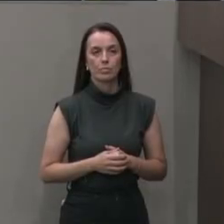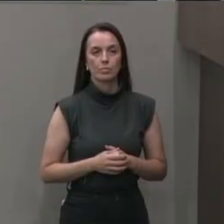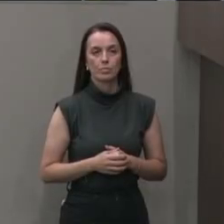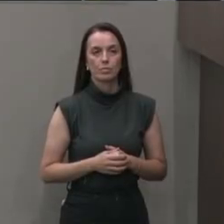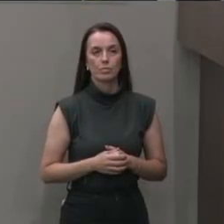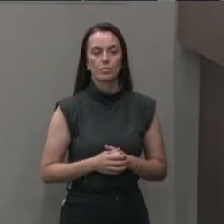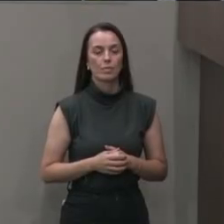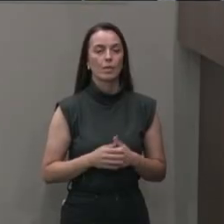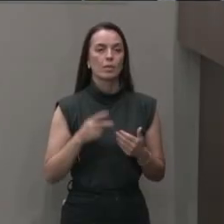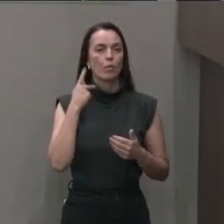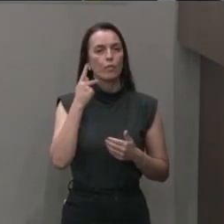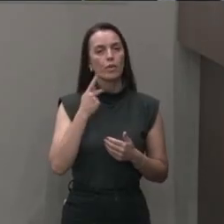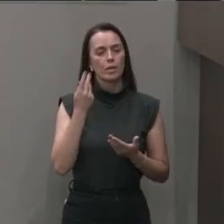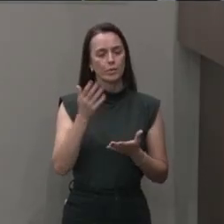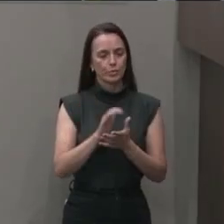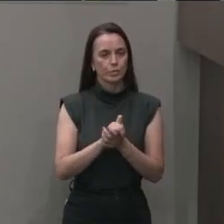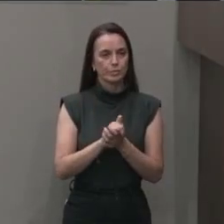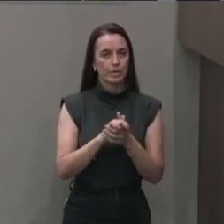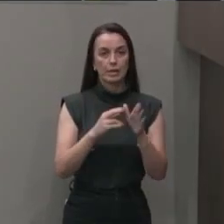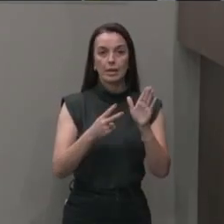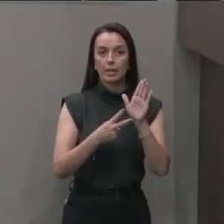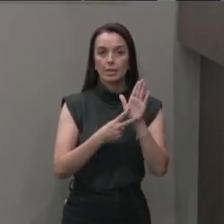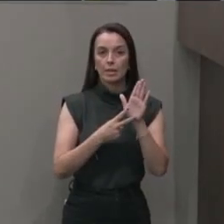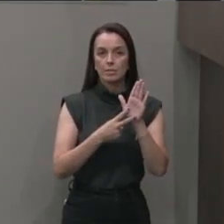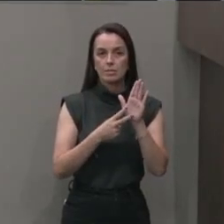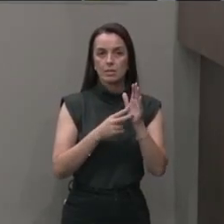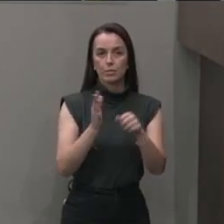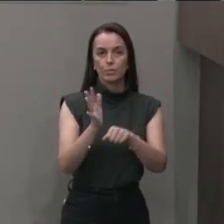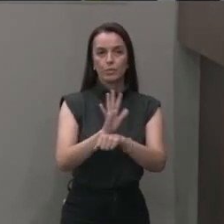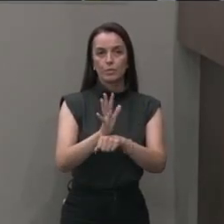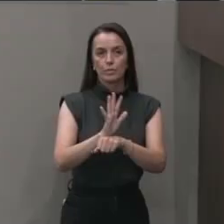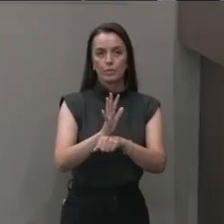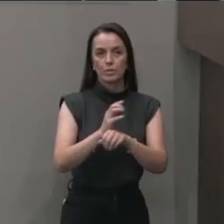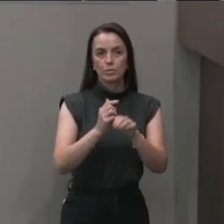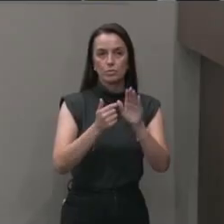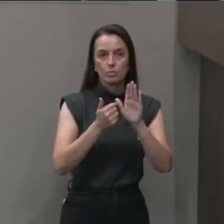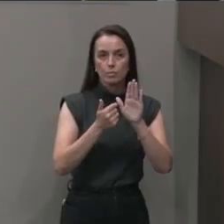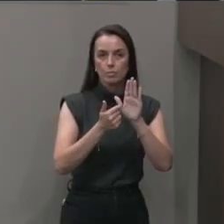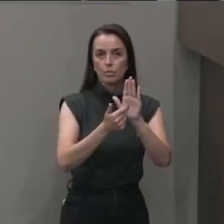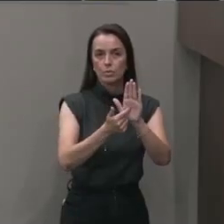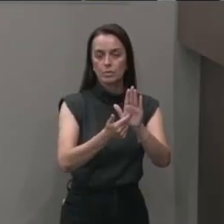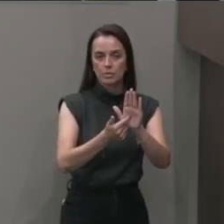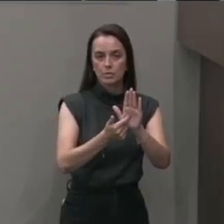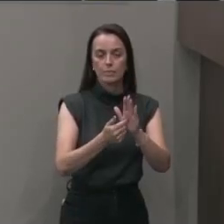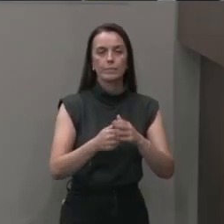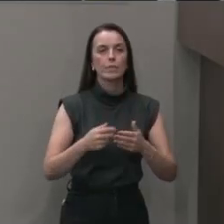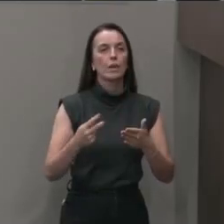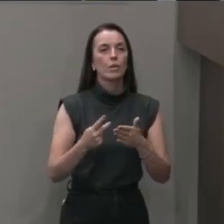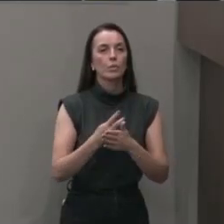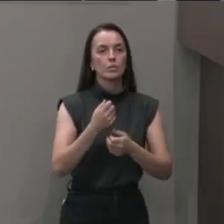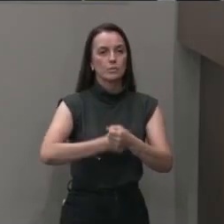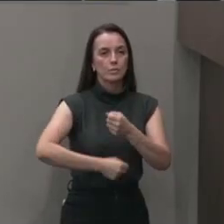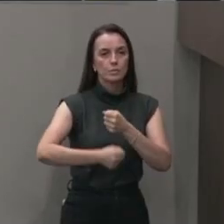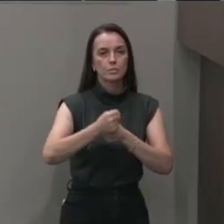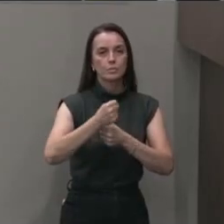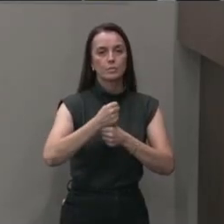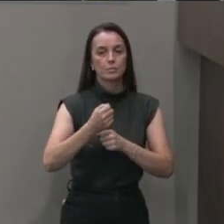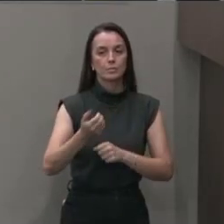Senhores, prestem atenção rapidamente nesse vídeo no telão, nesse fato que aconteceu o ano